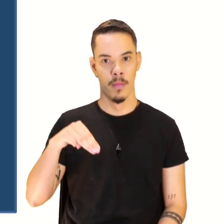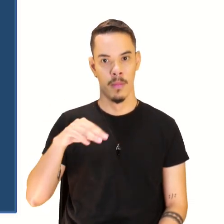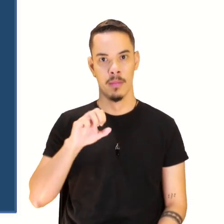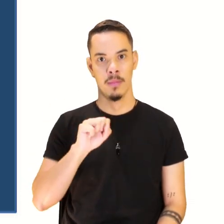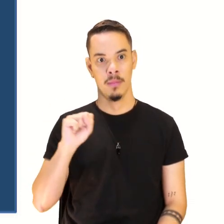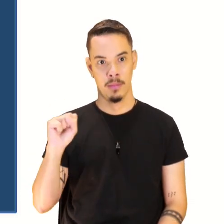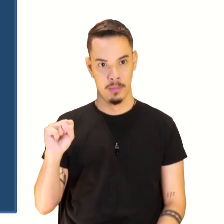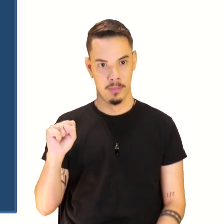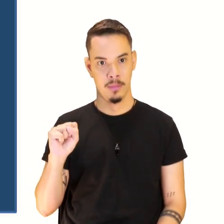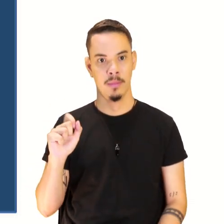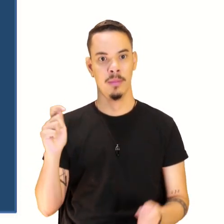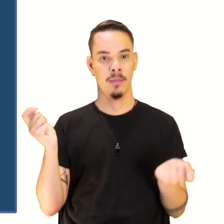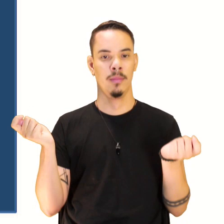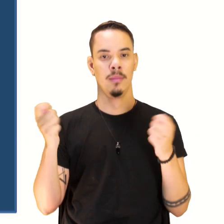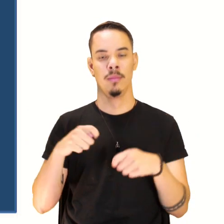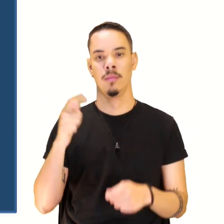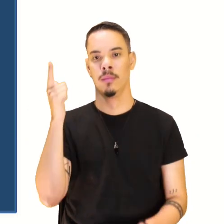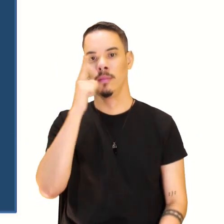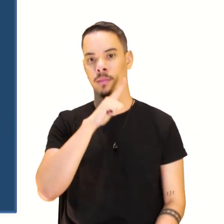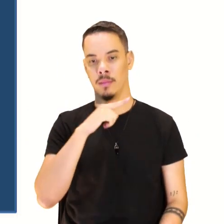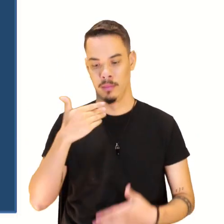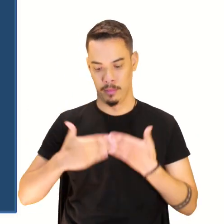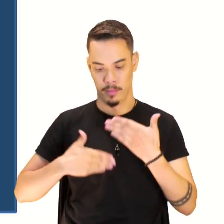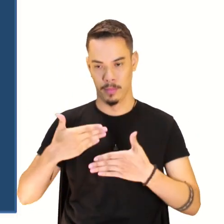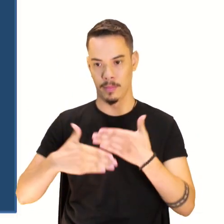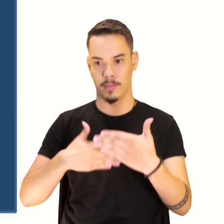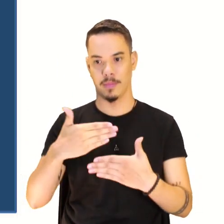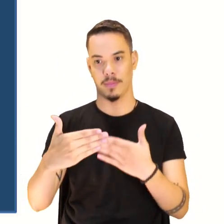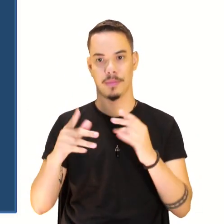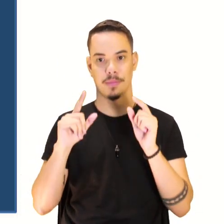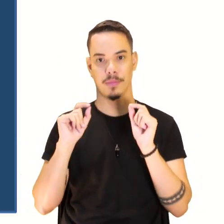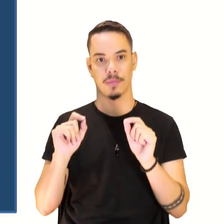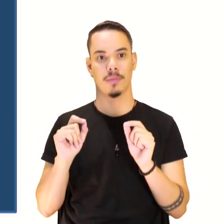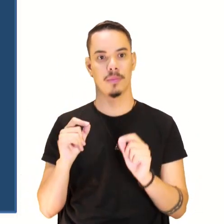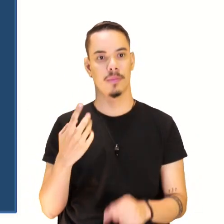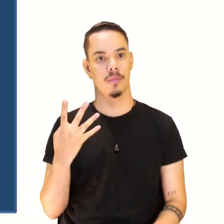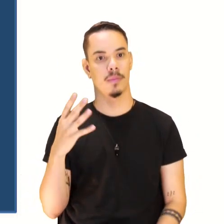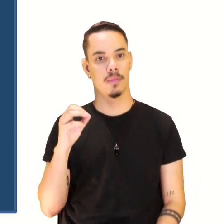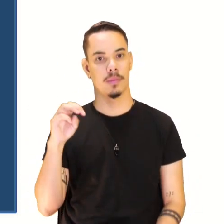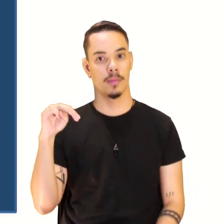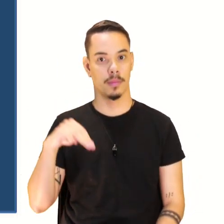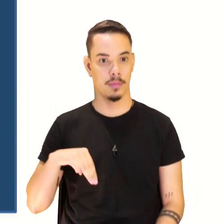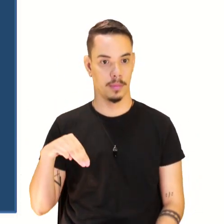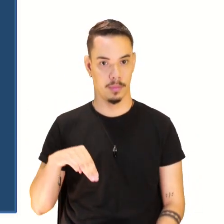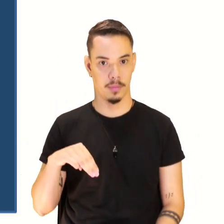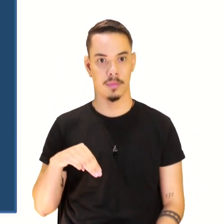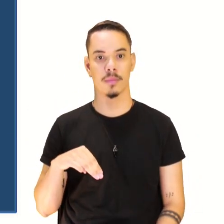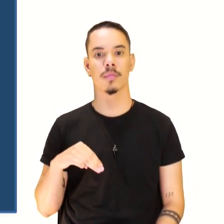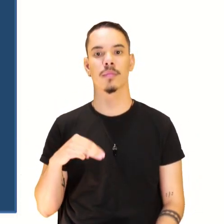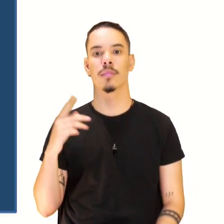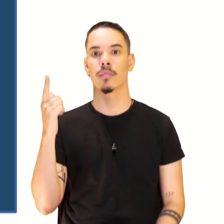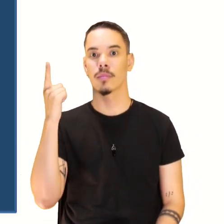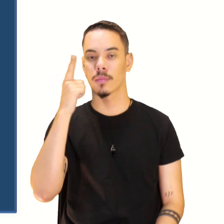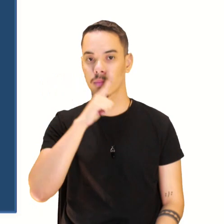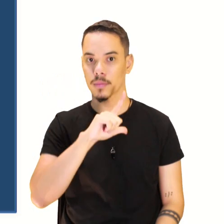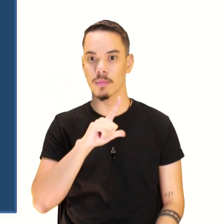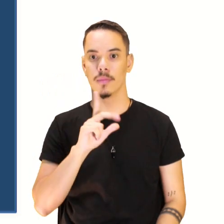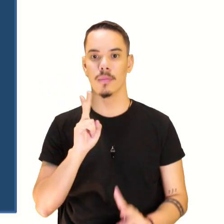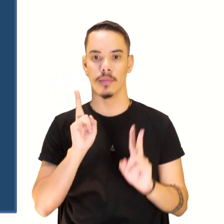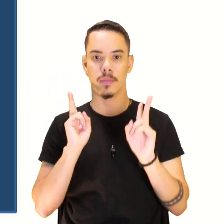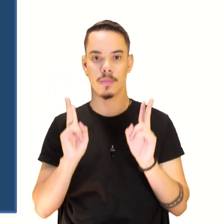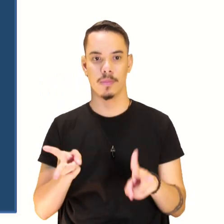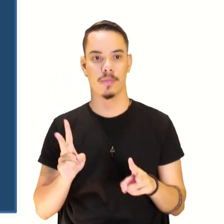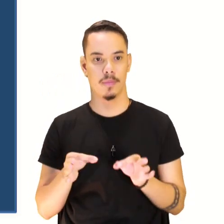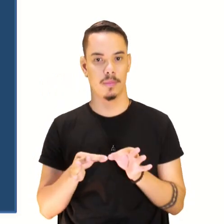segundo é possível percorrer uma certa distância em 40 minutos para percorrer a